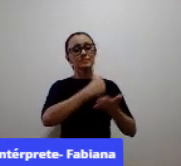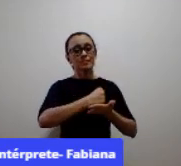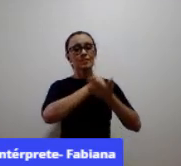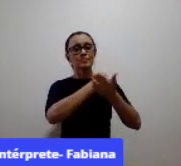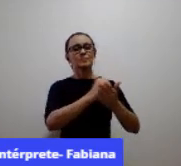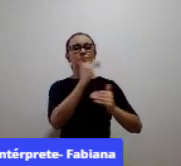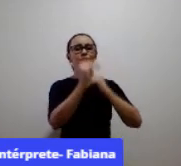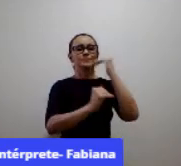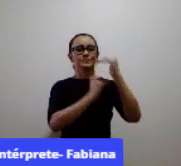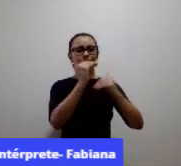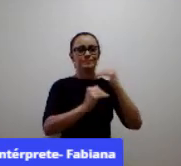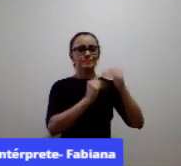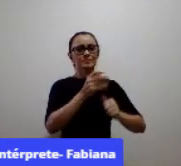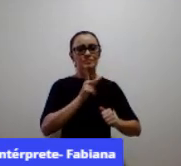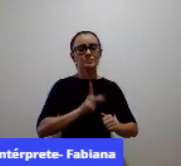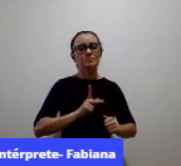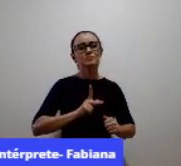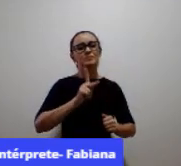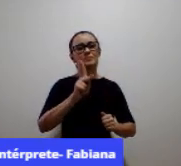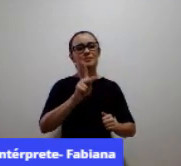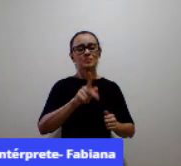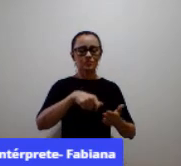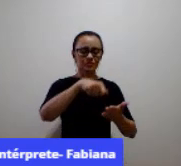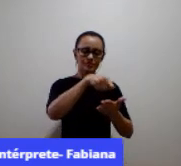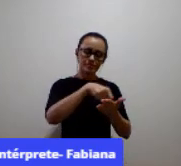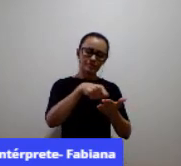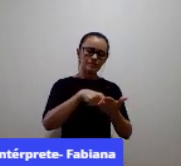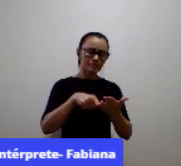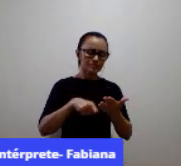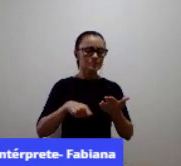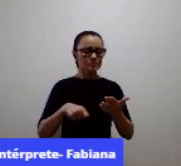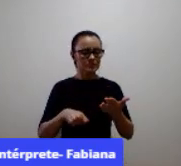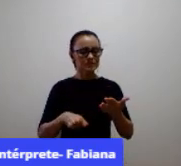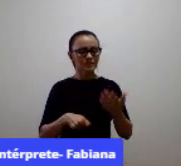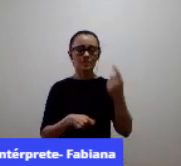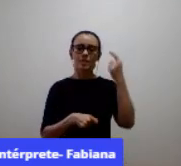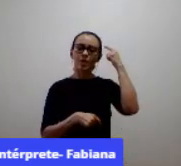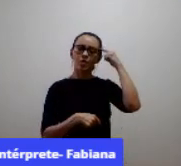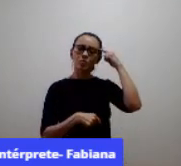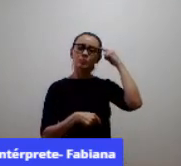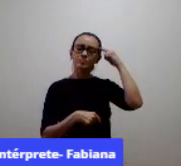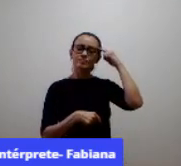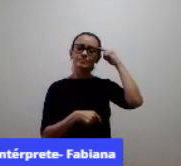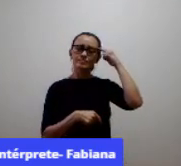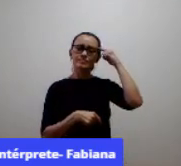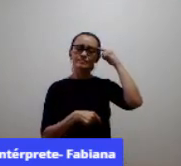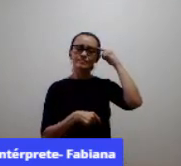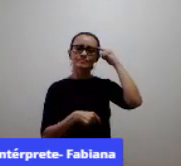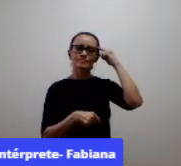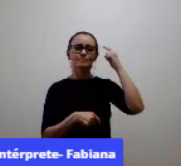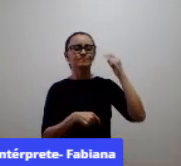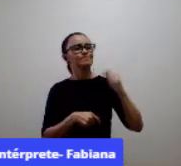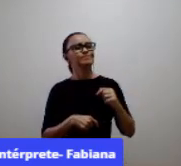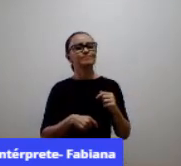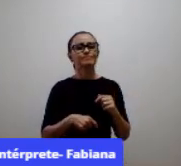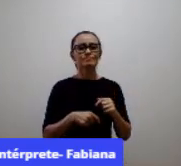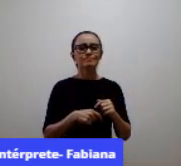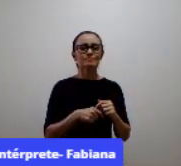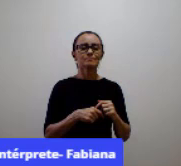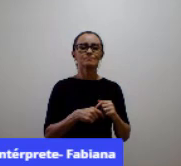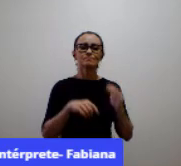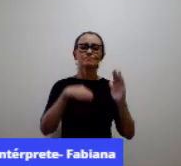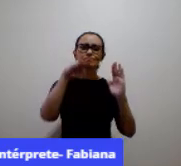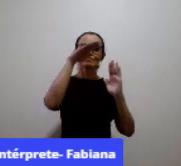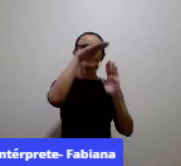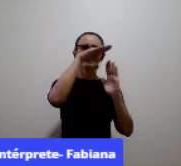se confecciona o PEI, ele é baseado especificamente em 3 níveis. O nível 1, que é identificando